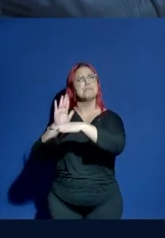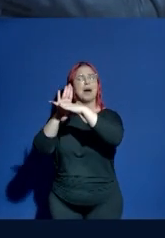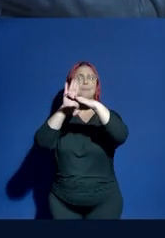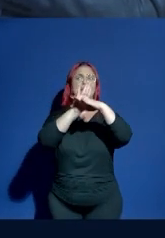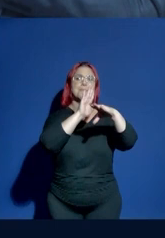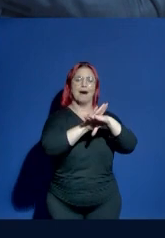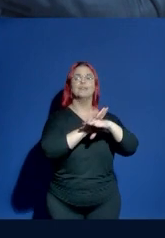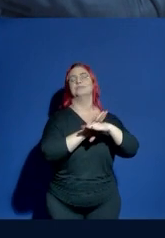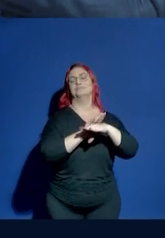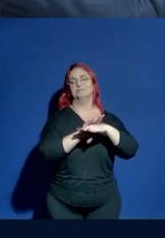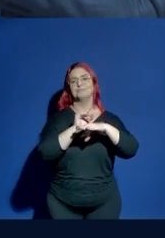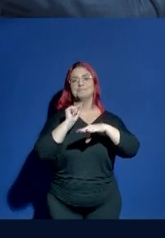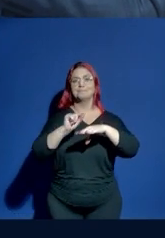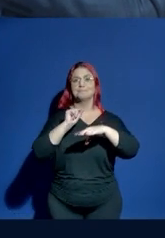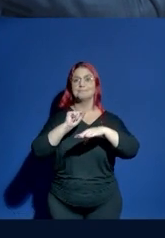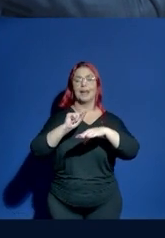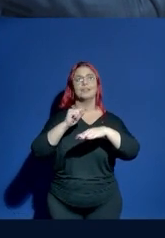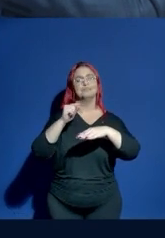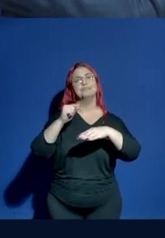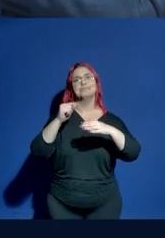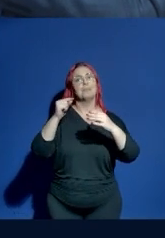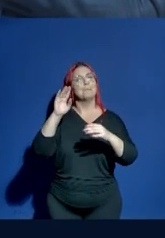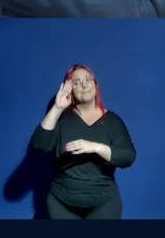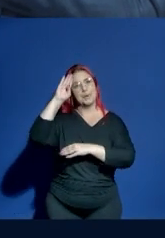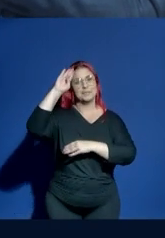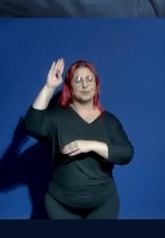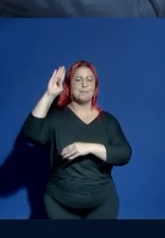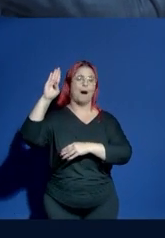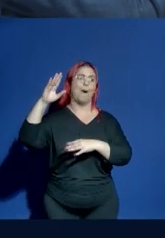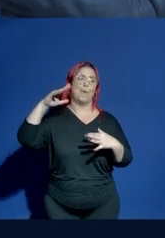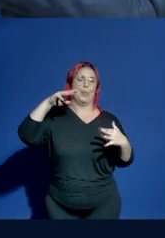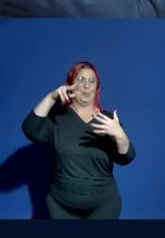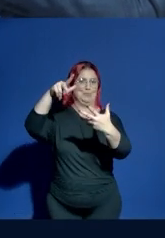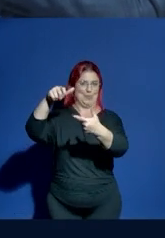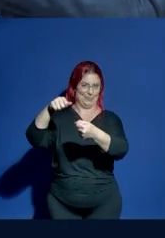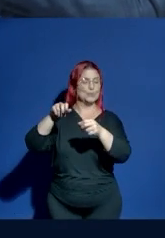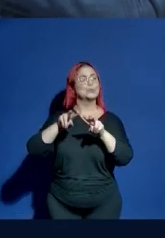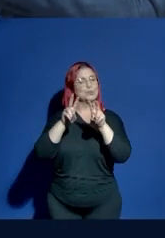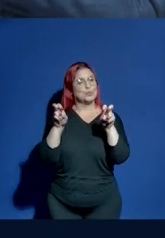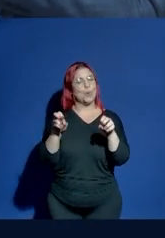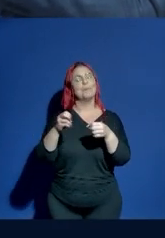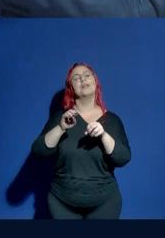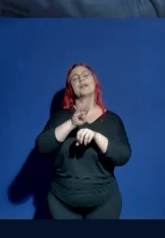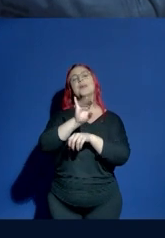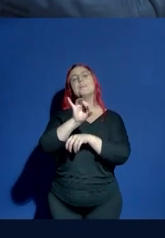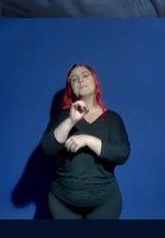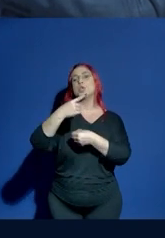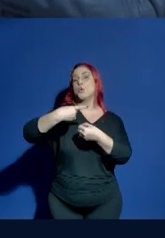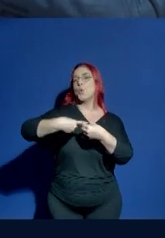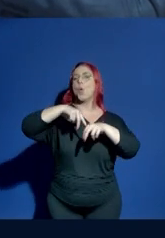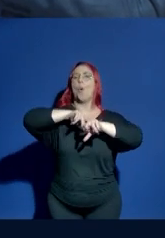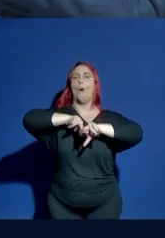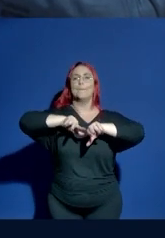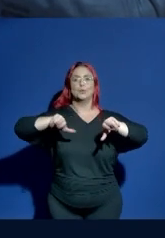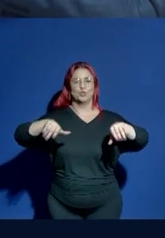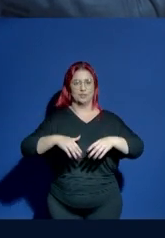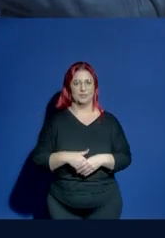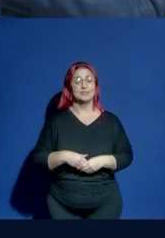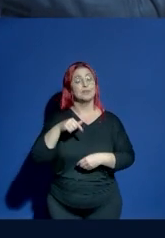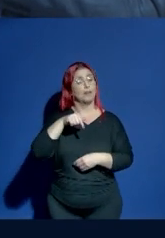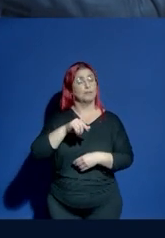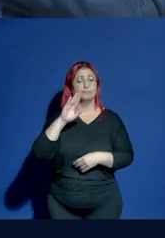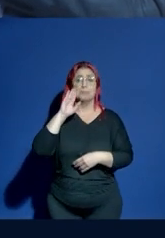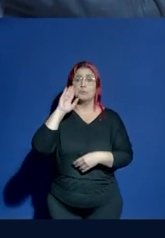posicionar o Brasil como um grande líder a nível mundial. E mais do que isso, os biocombustíveis são o nosso único trunfo que nós